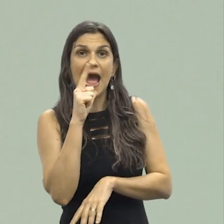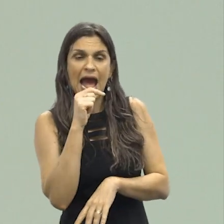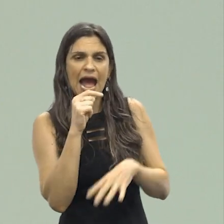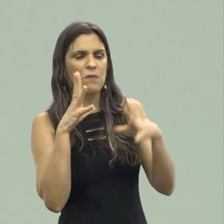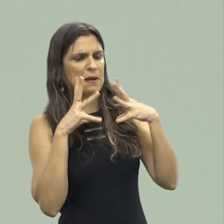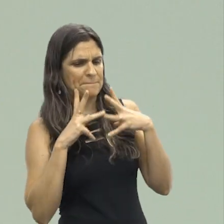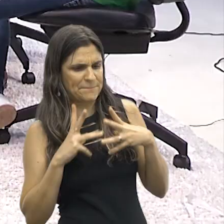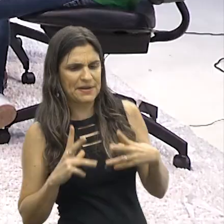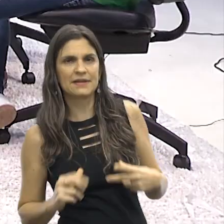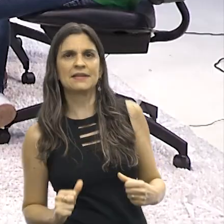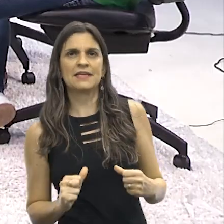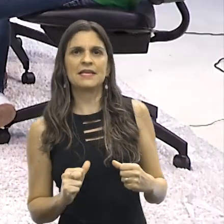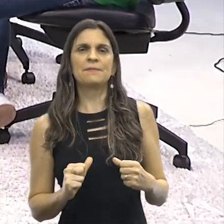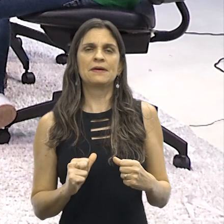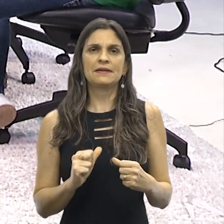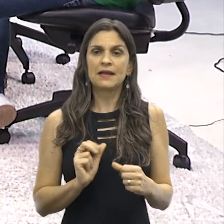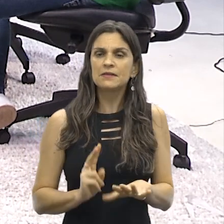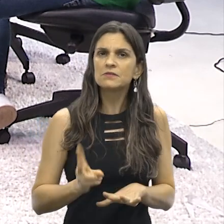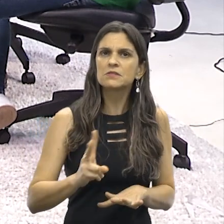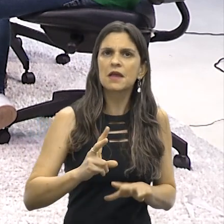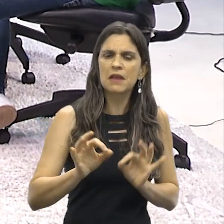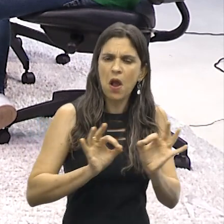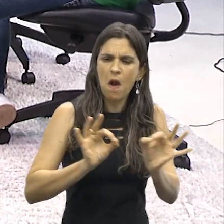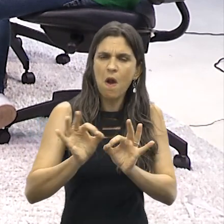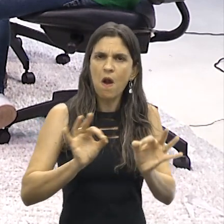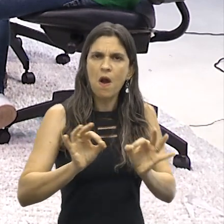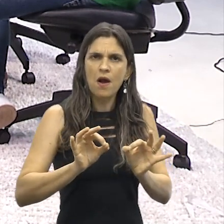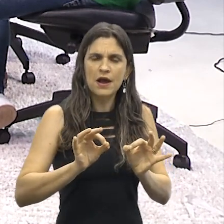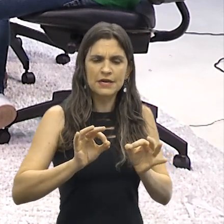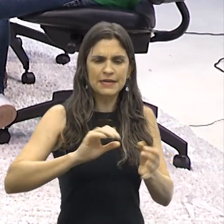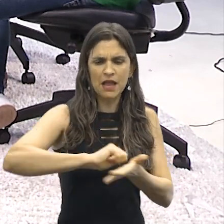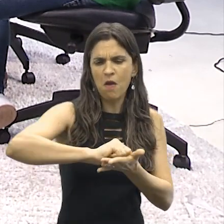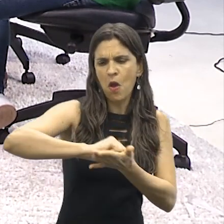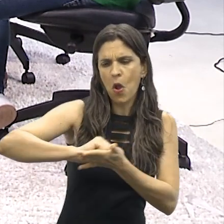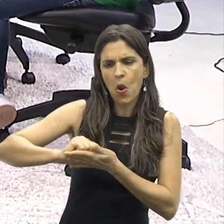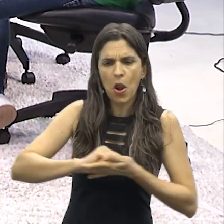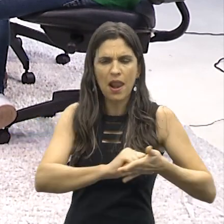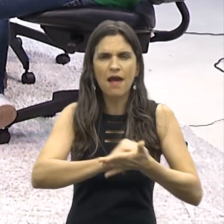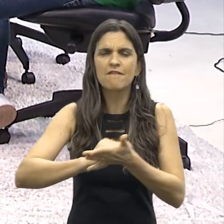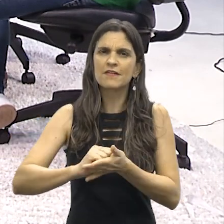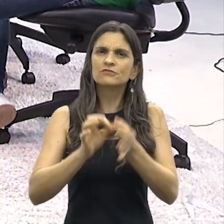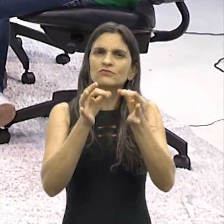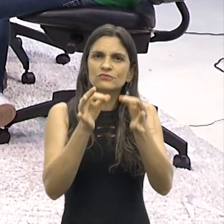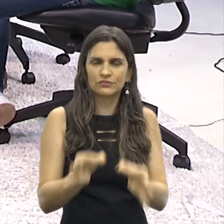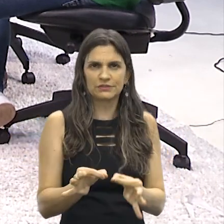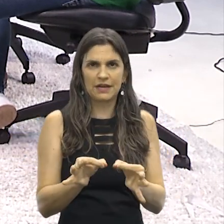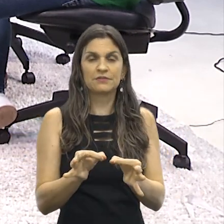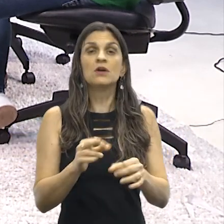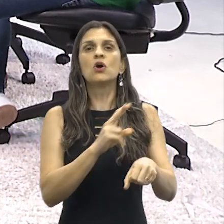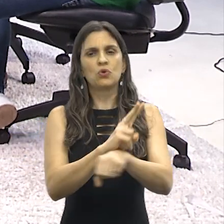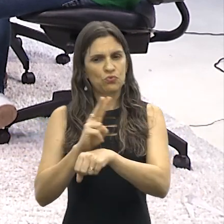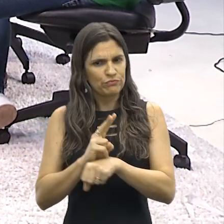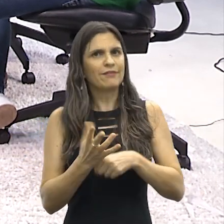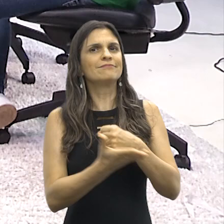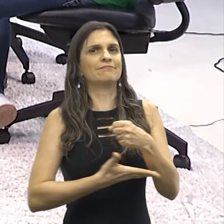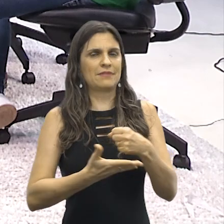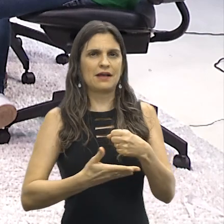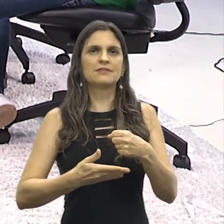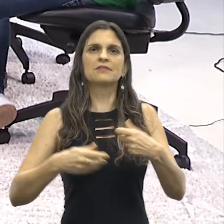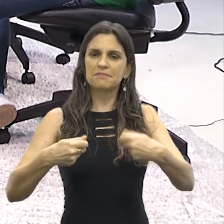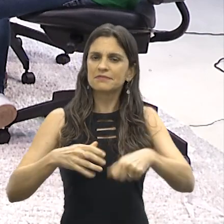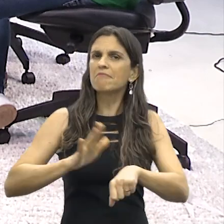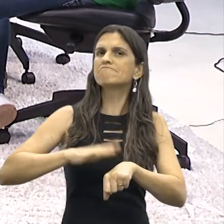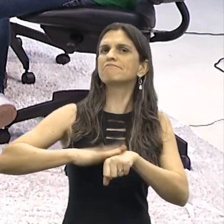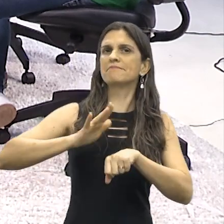limpa e sempre lavando os recipientes. Tá? Então, esses são os cuidados básicos, tá? Mas tem muito mais que tem que ser